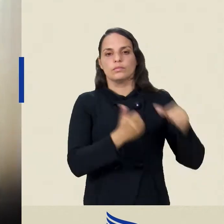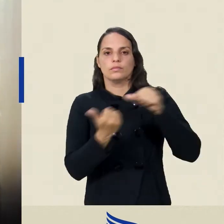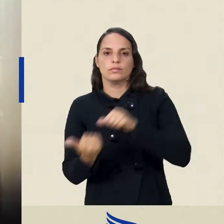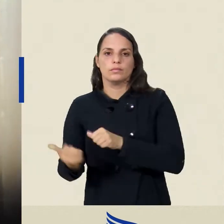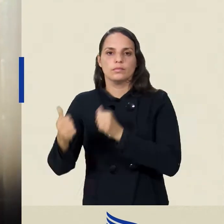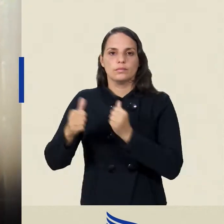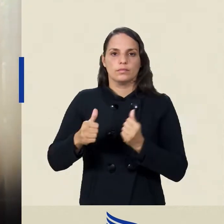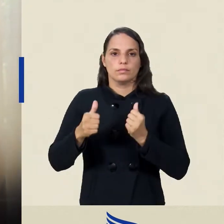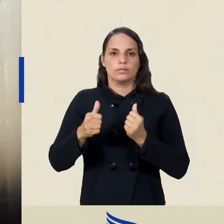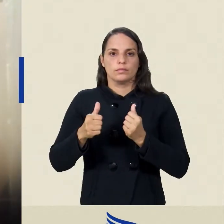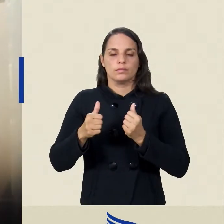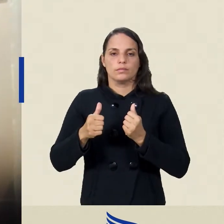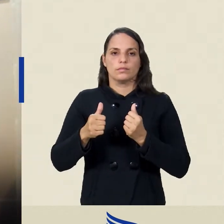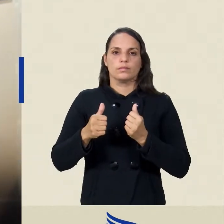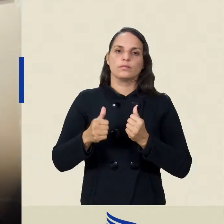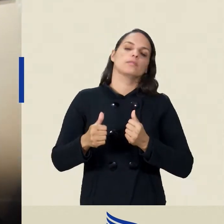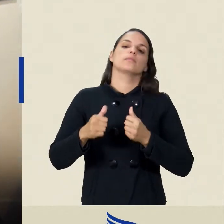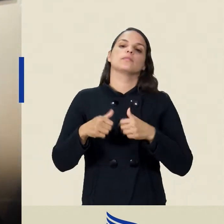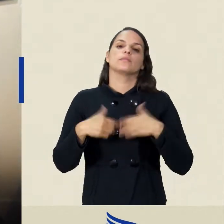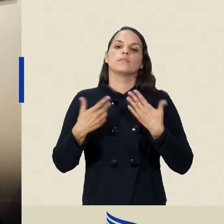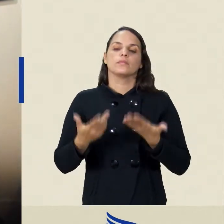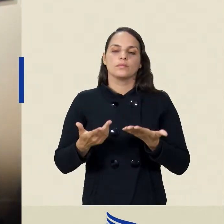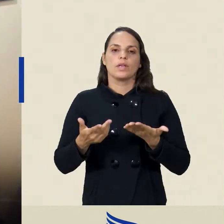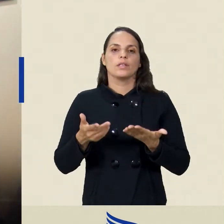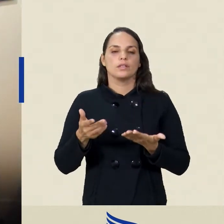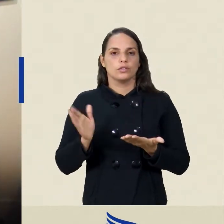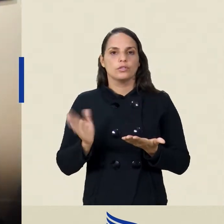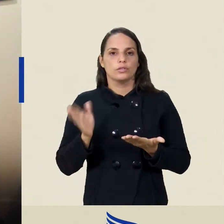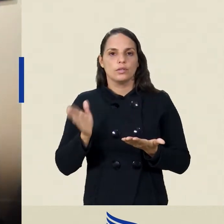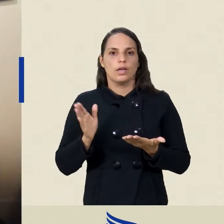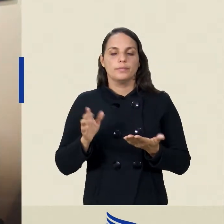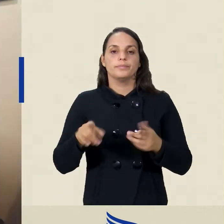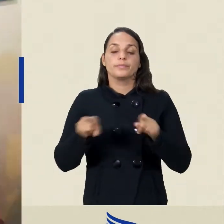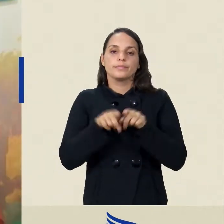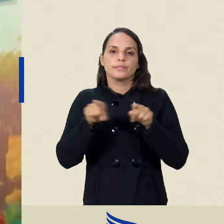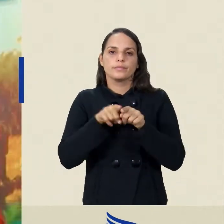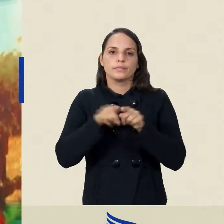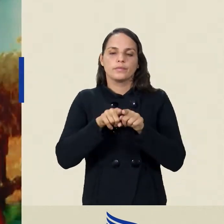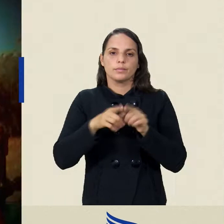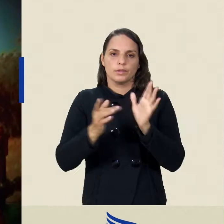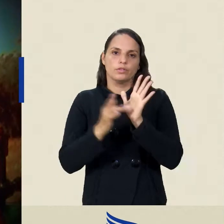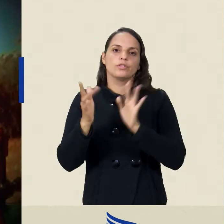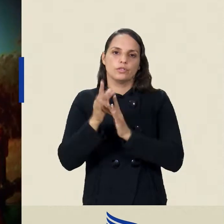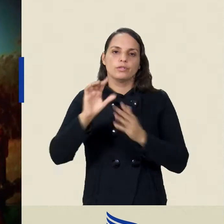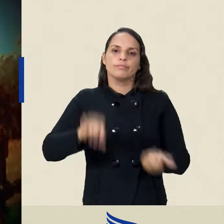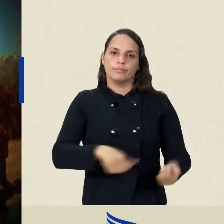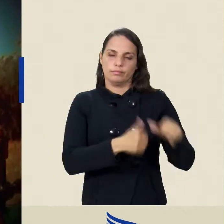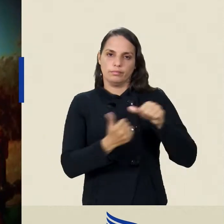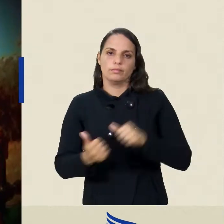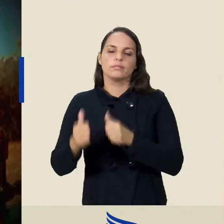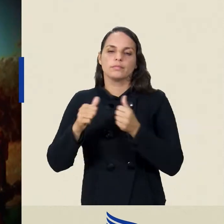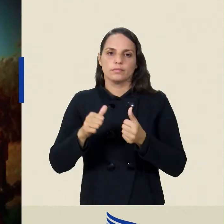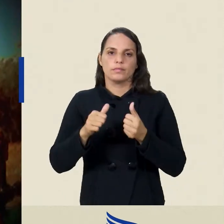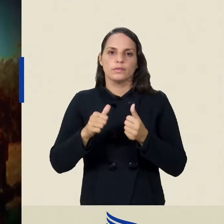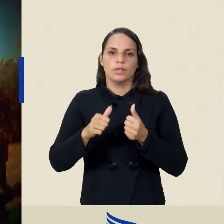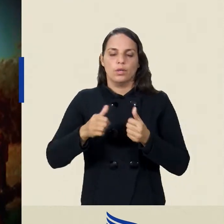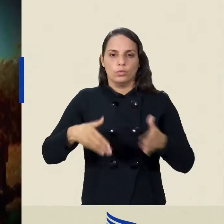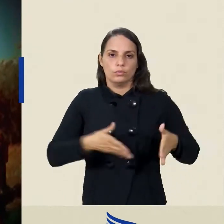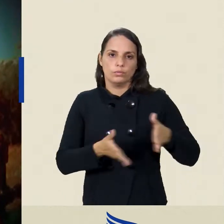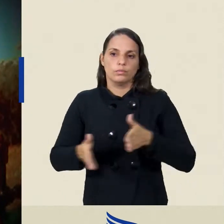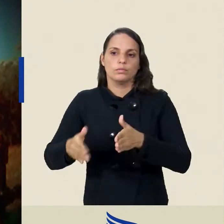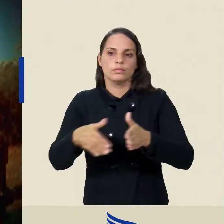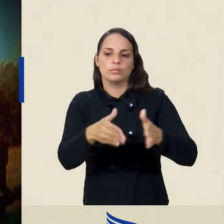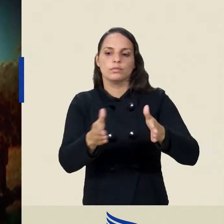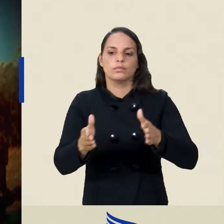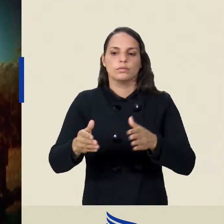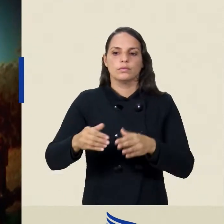este modo de batismo e o próprio Salvador foi batizado assim. O seu batismo no Rio Jordão é